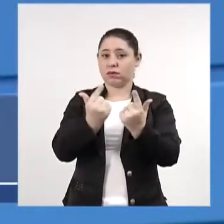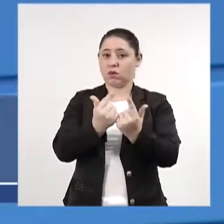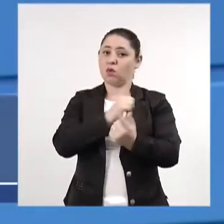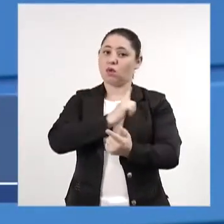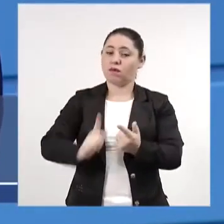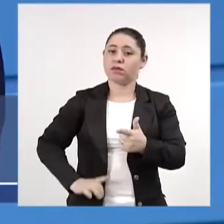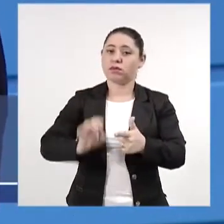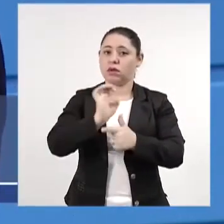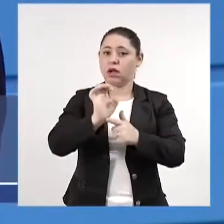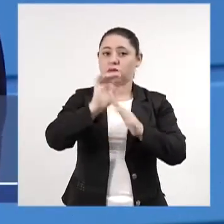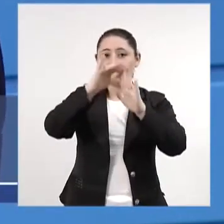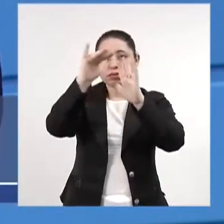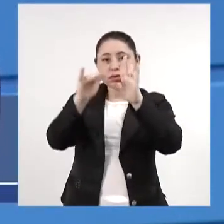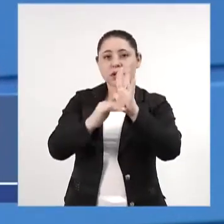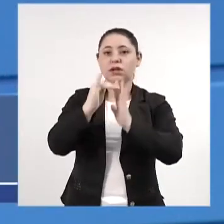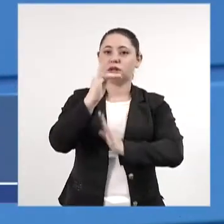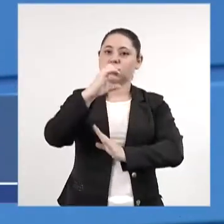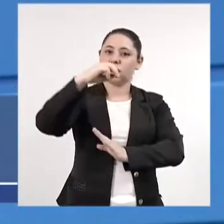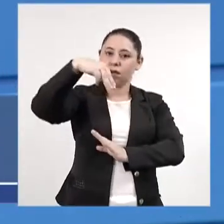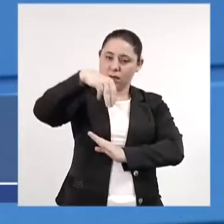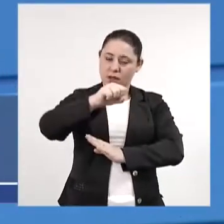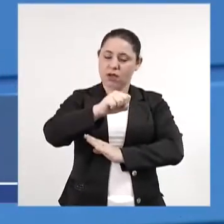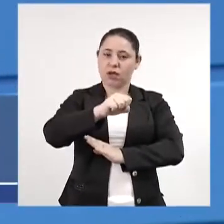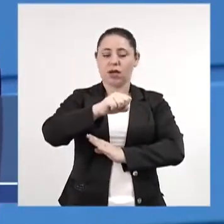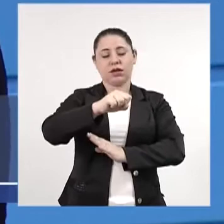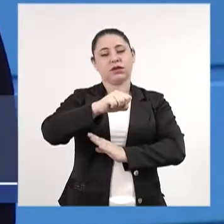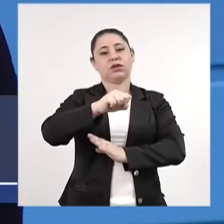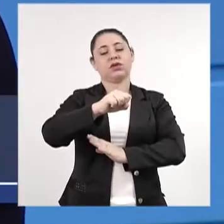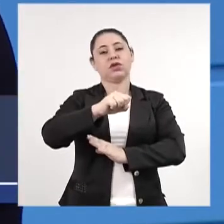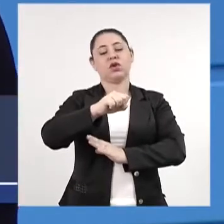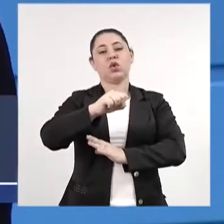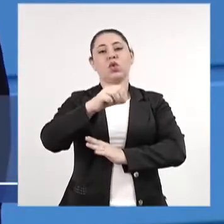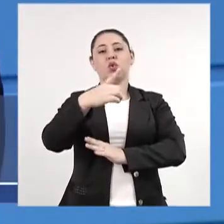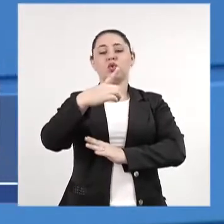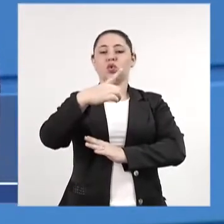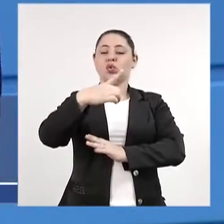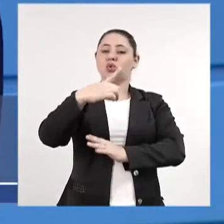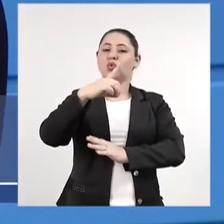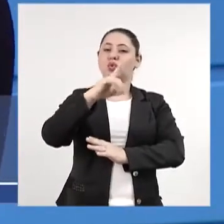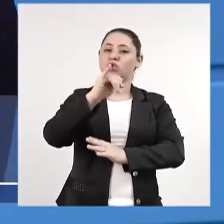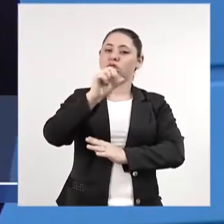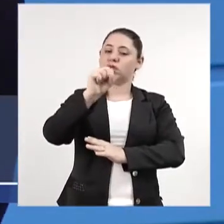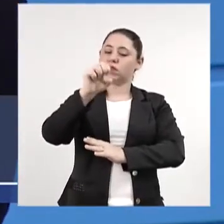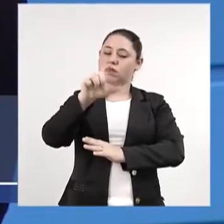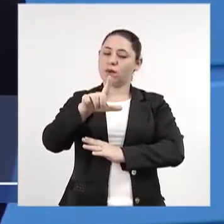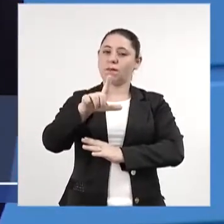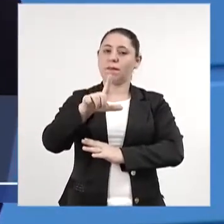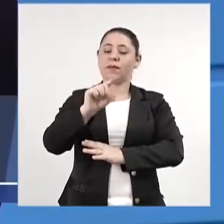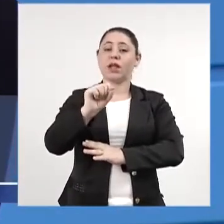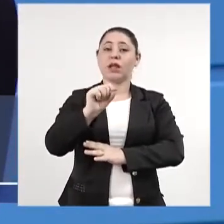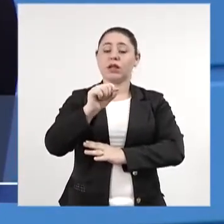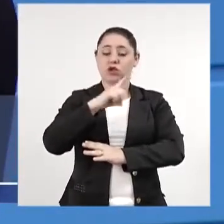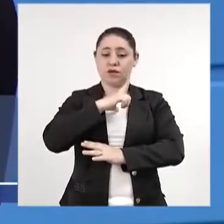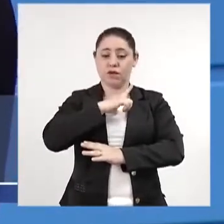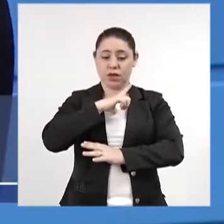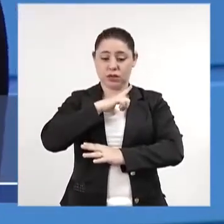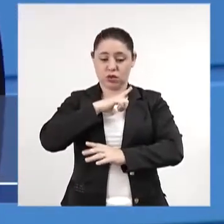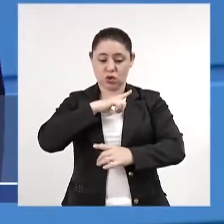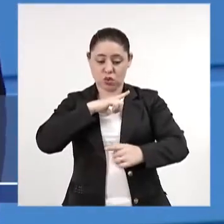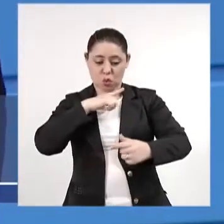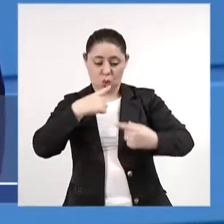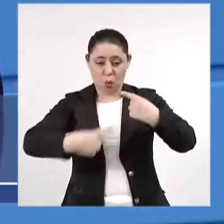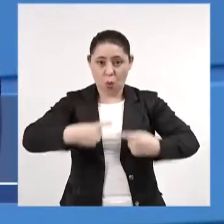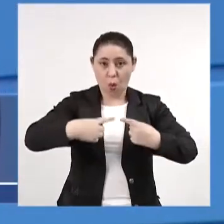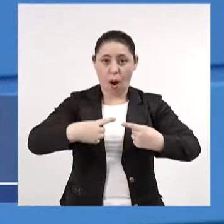Estado reduziu o ICMS do óleo diesel para que Mato Grosso do Sul tivesse competitividade com o Estado de Mato Grosso